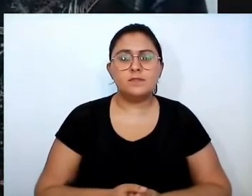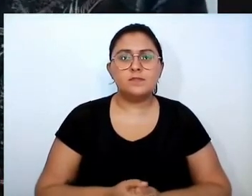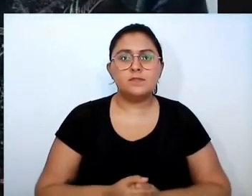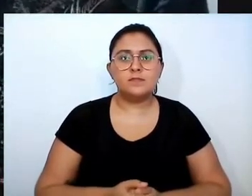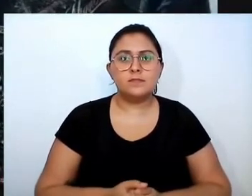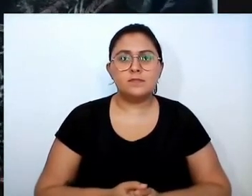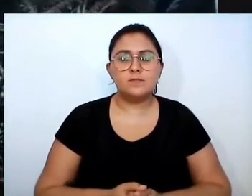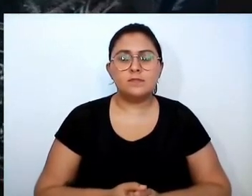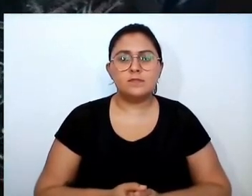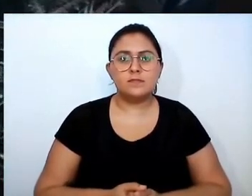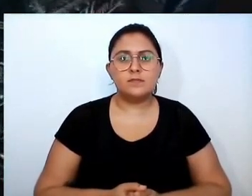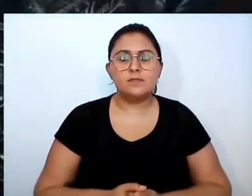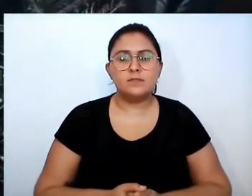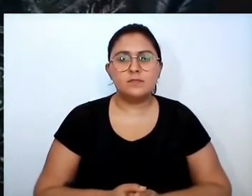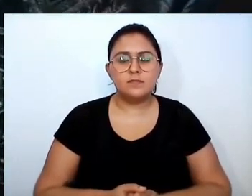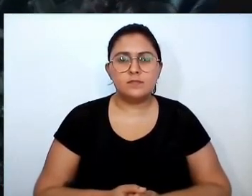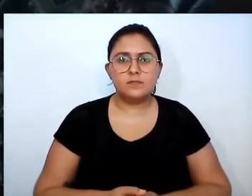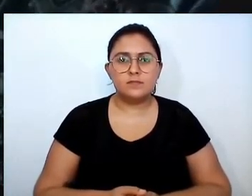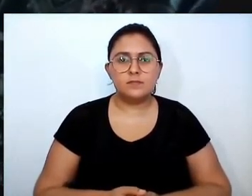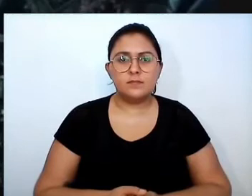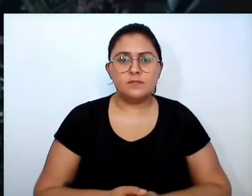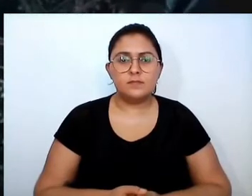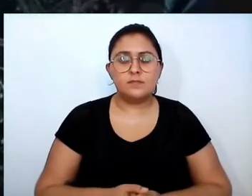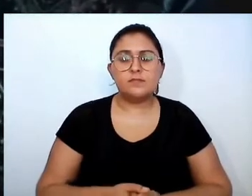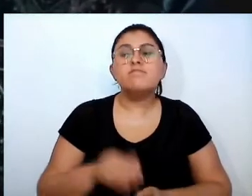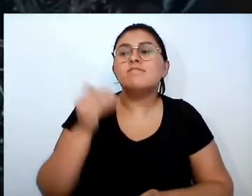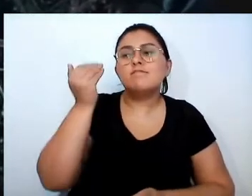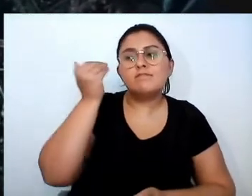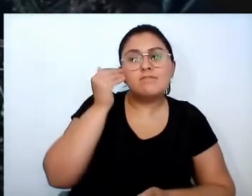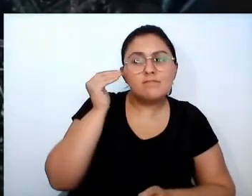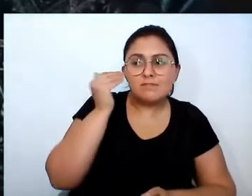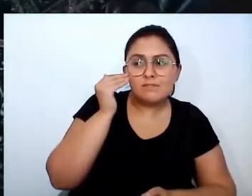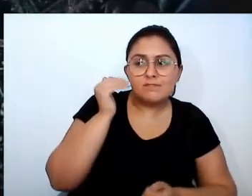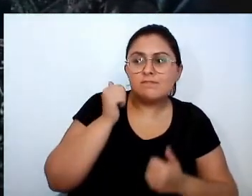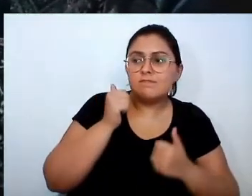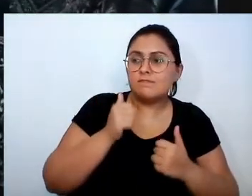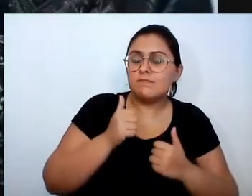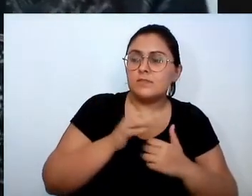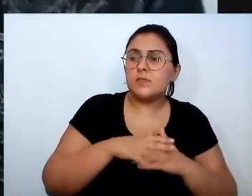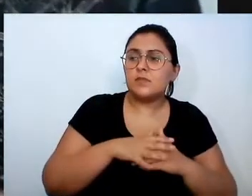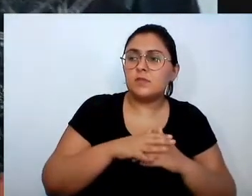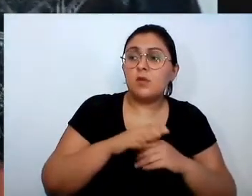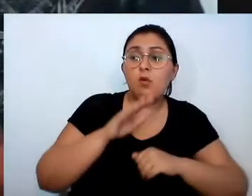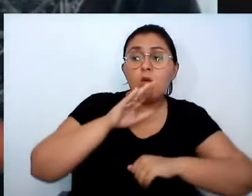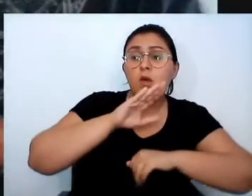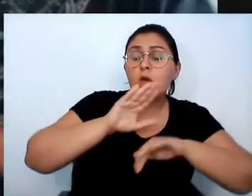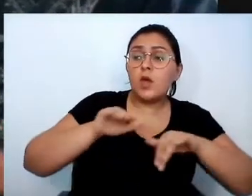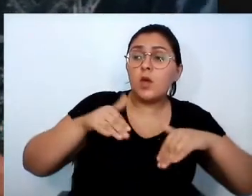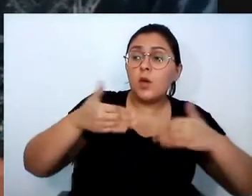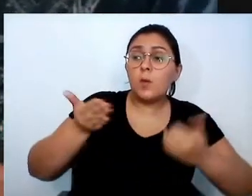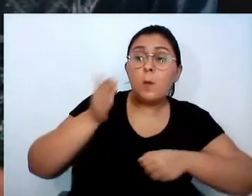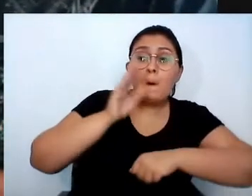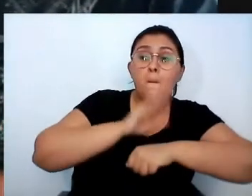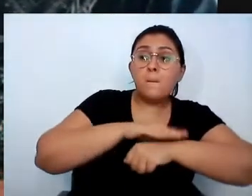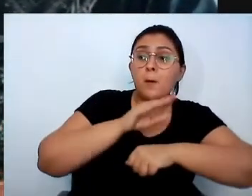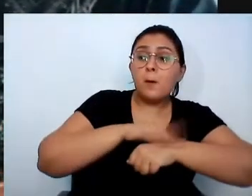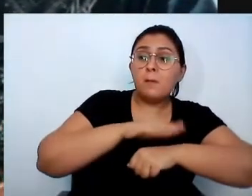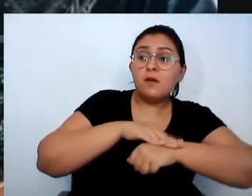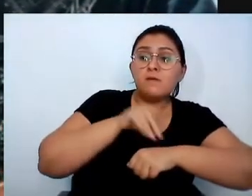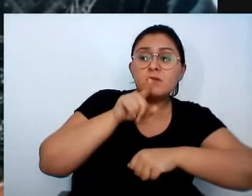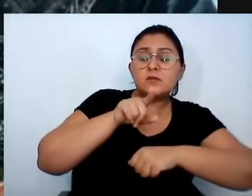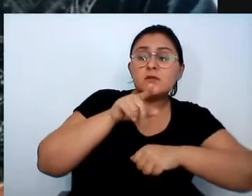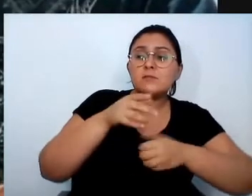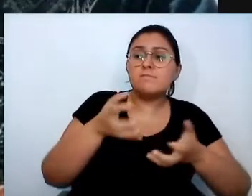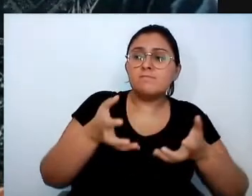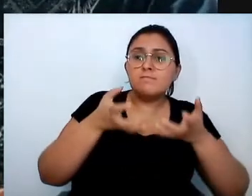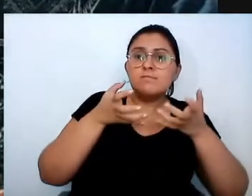grupo. Acho que isso é muito importante também. entendi. E aí, em qual momento você resolveu fazer o